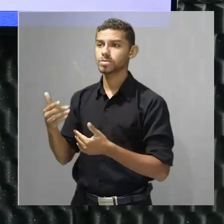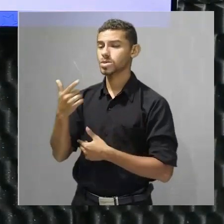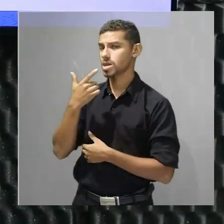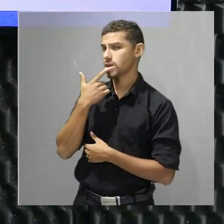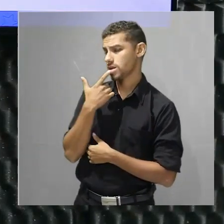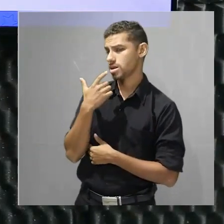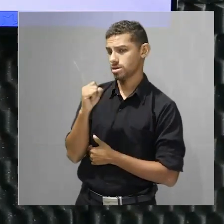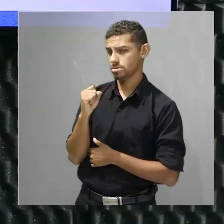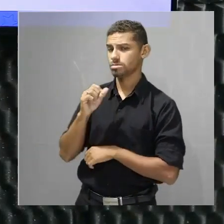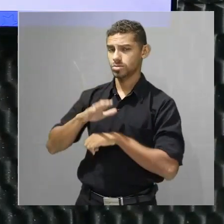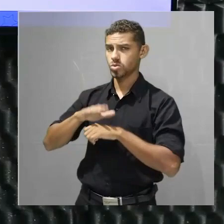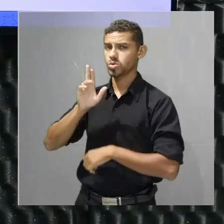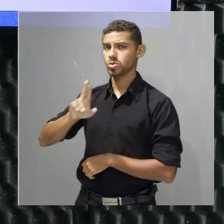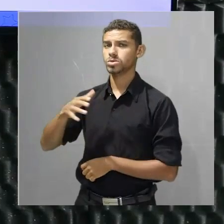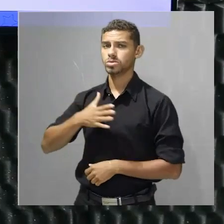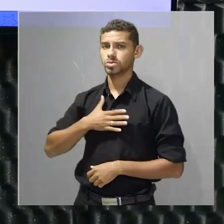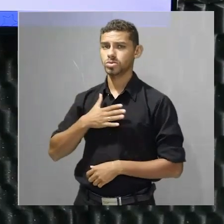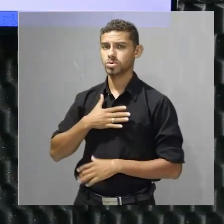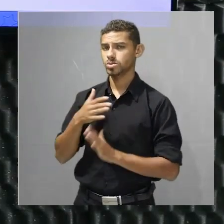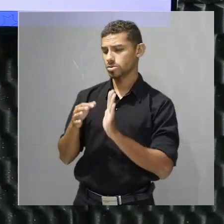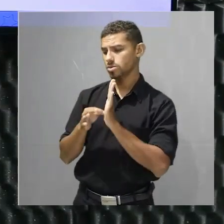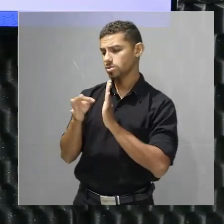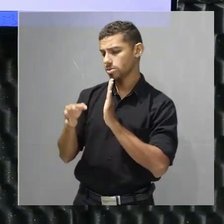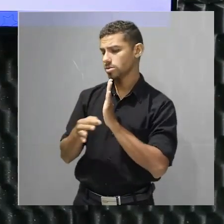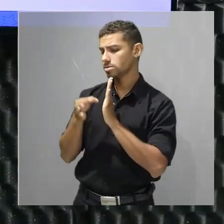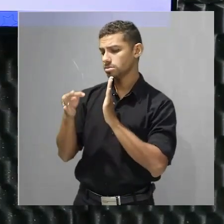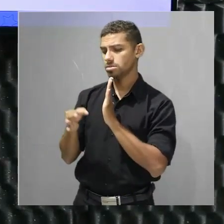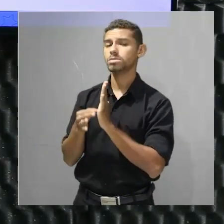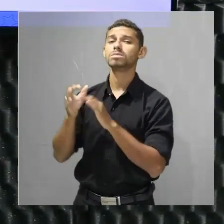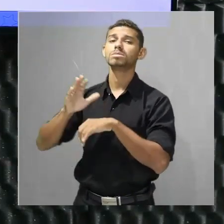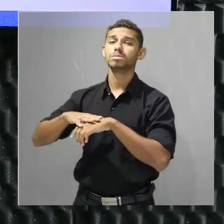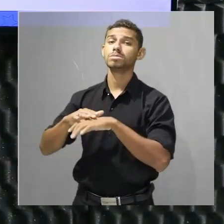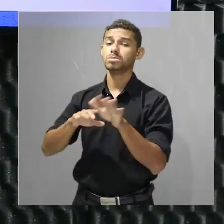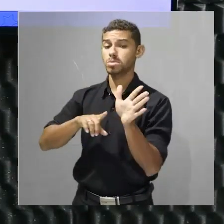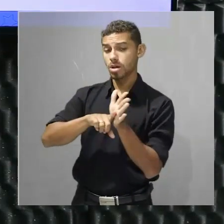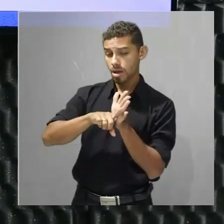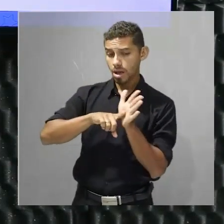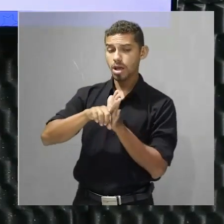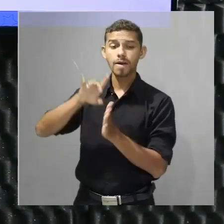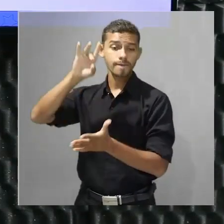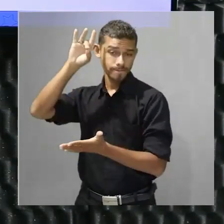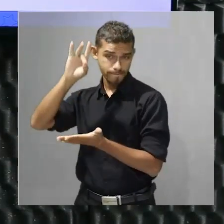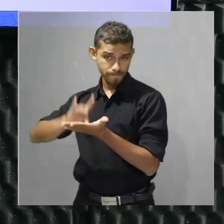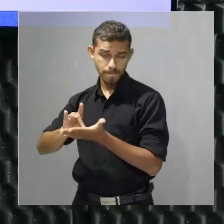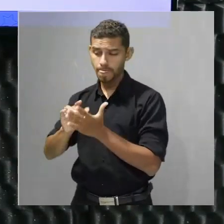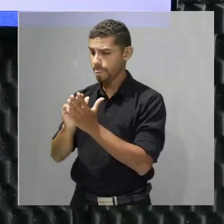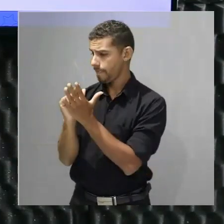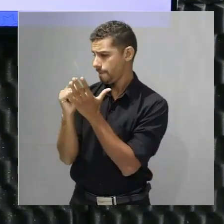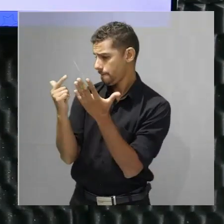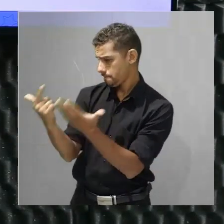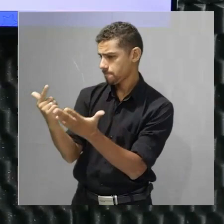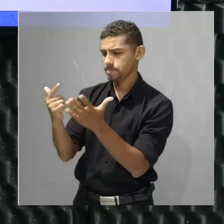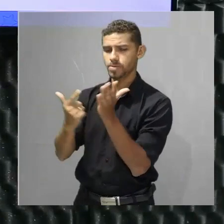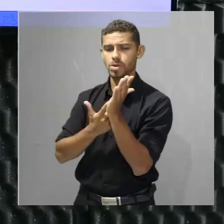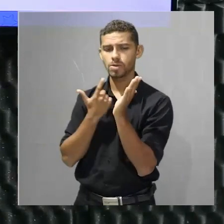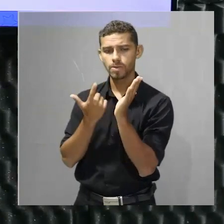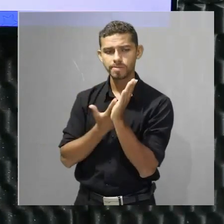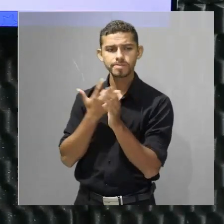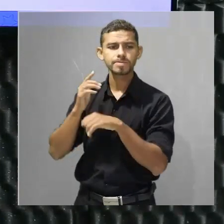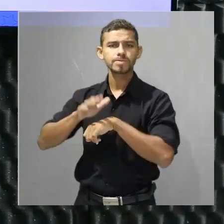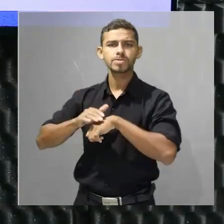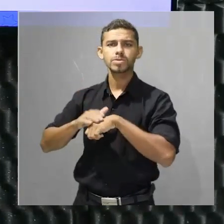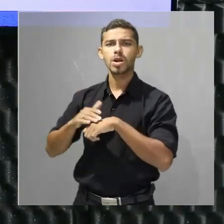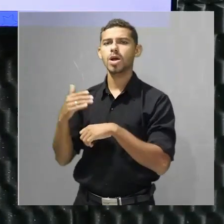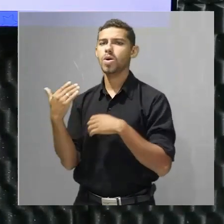linguagem que você vai trazer os seus argumentos que você vai trazer dados reais né através das notícias através